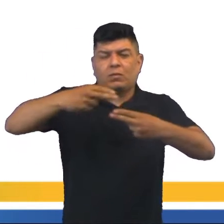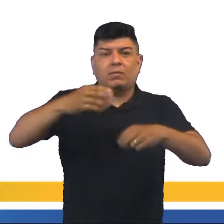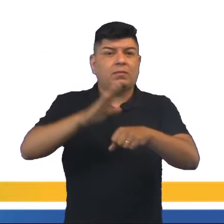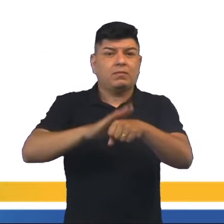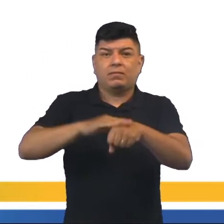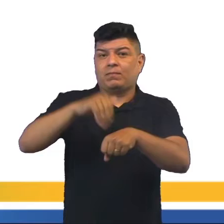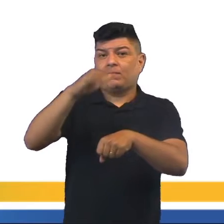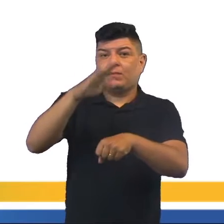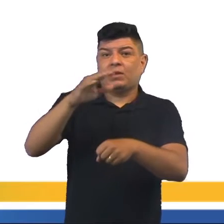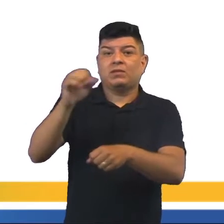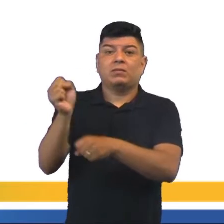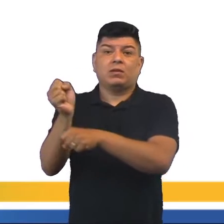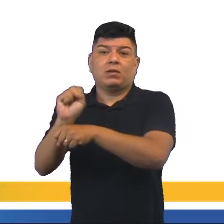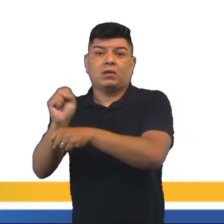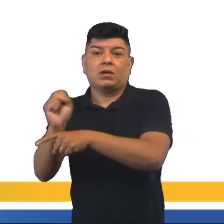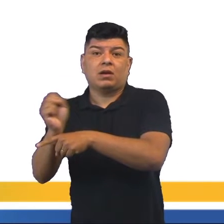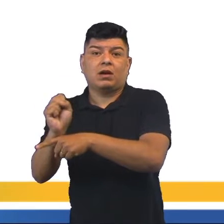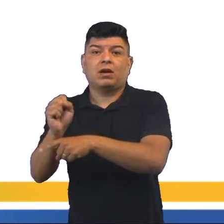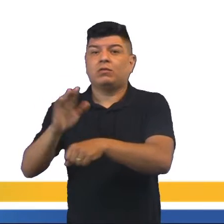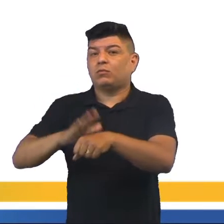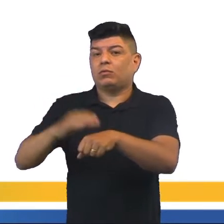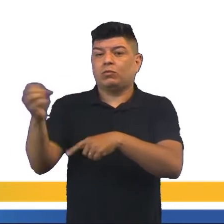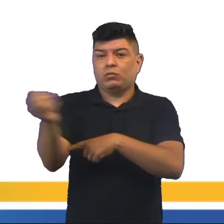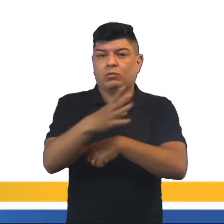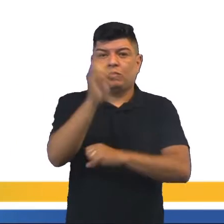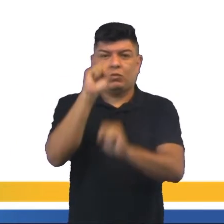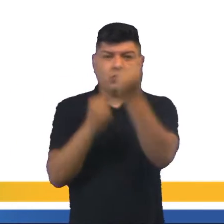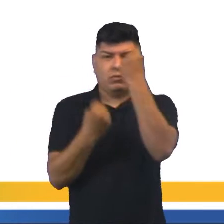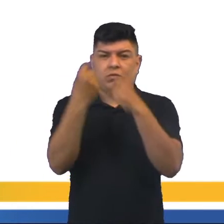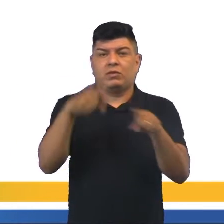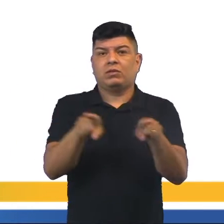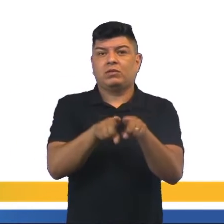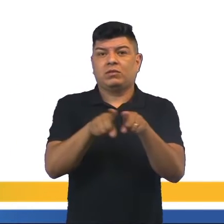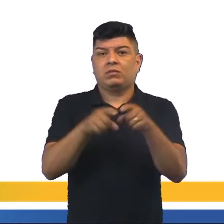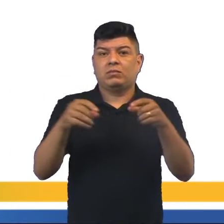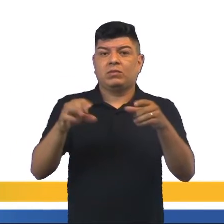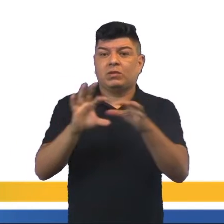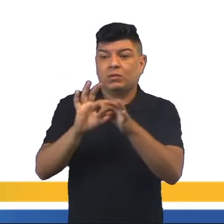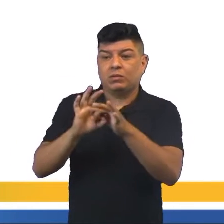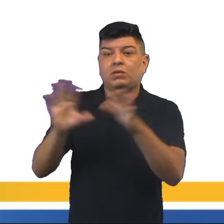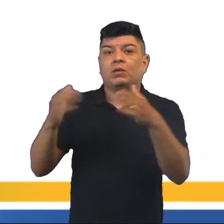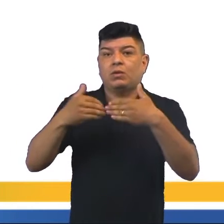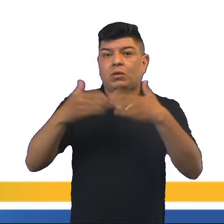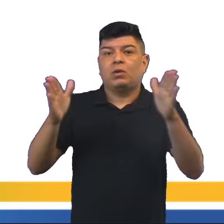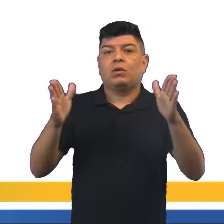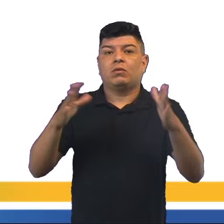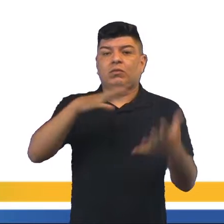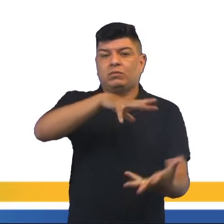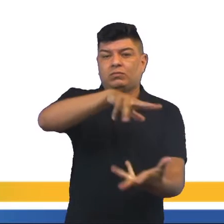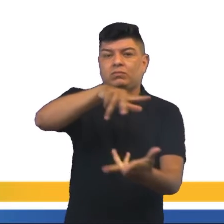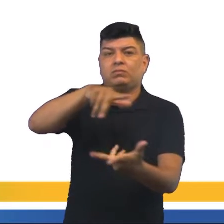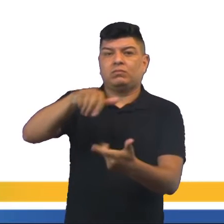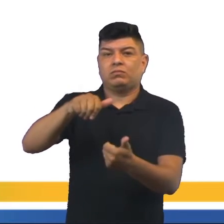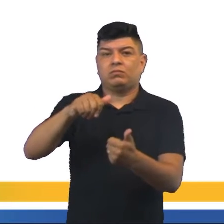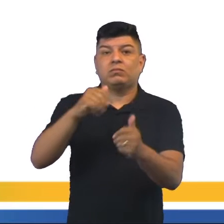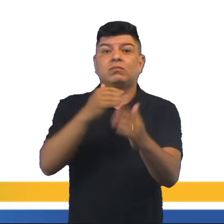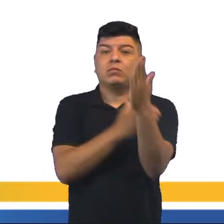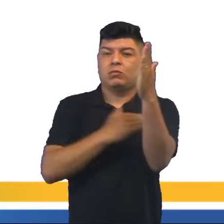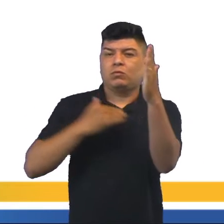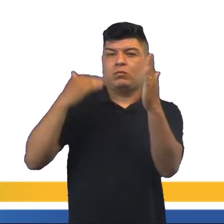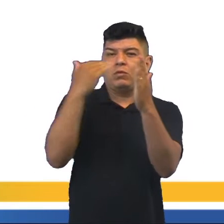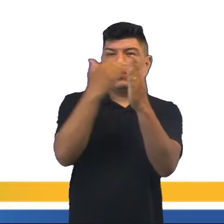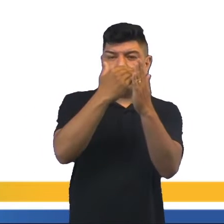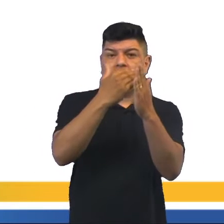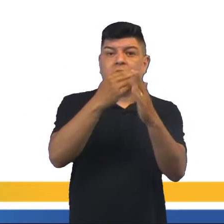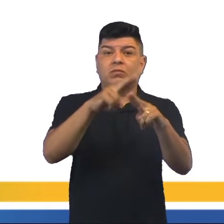vez mais automóveis são lançados, cada vez mais novas indústrias são abertas aí com esse mundo global, com o aumento da